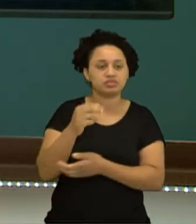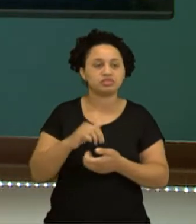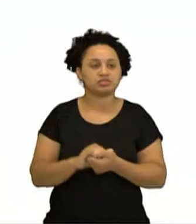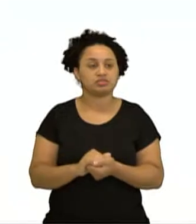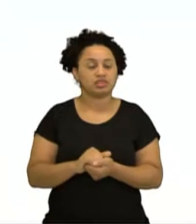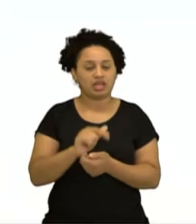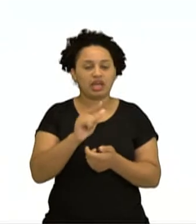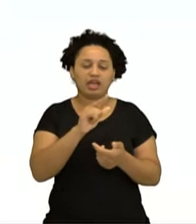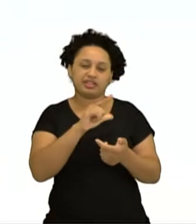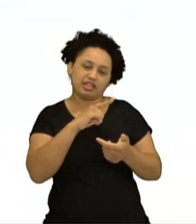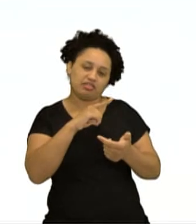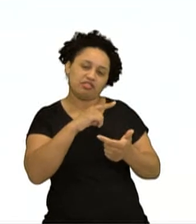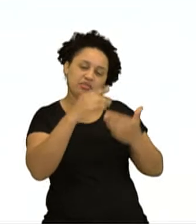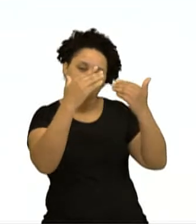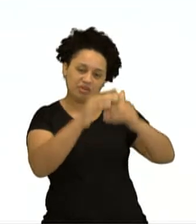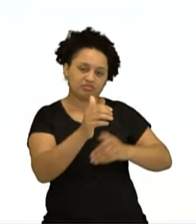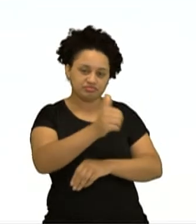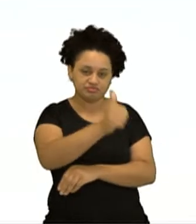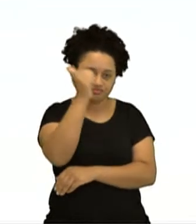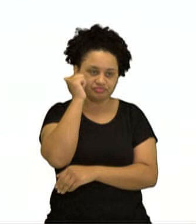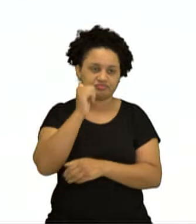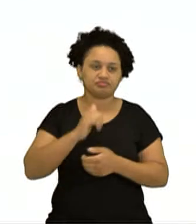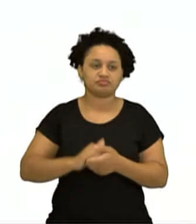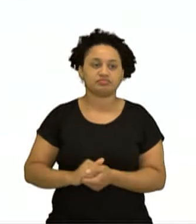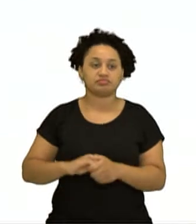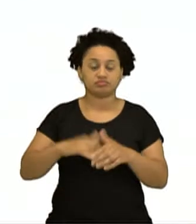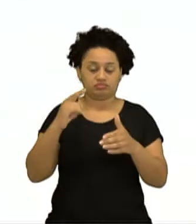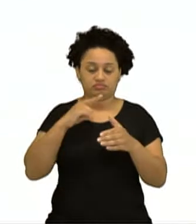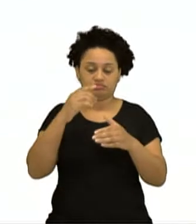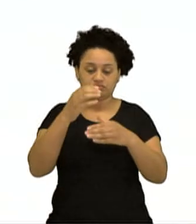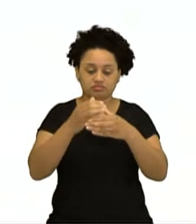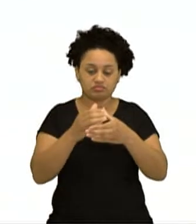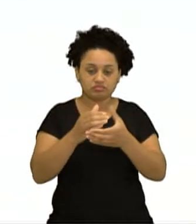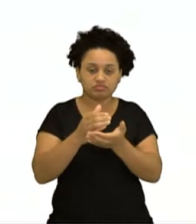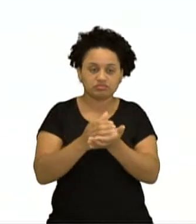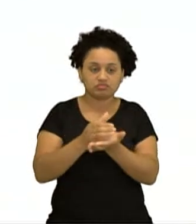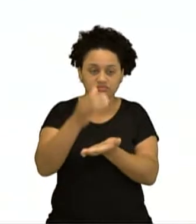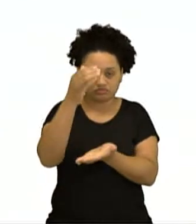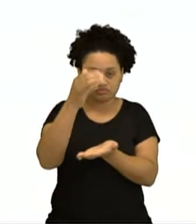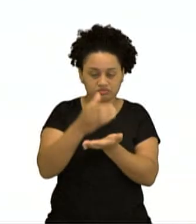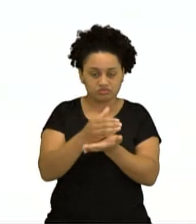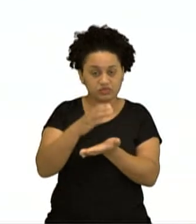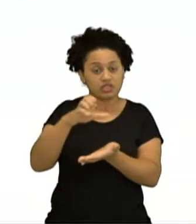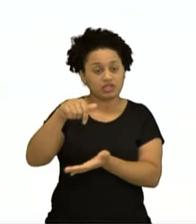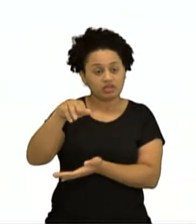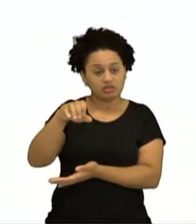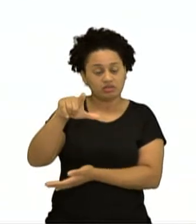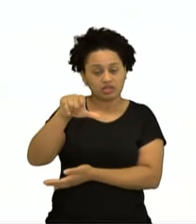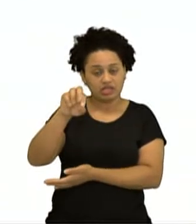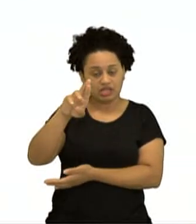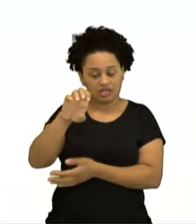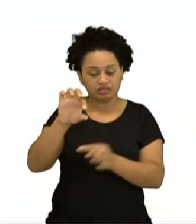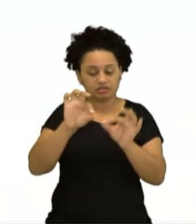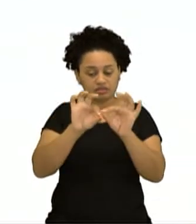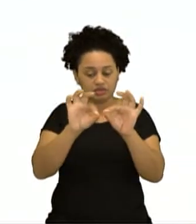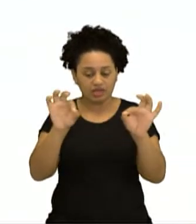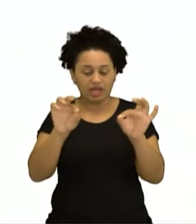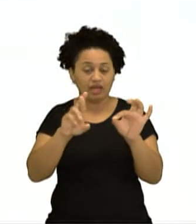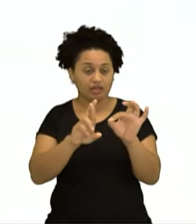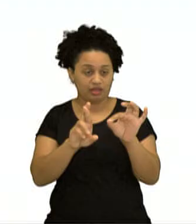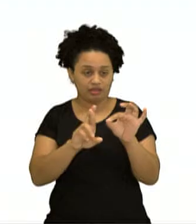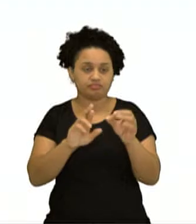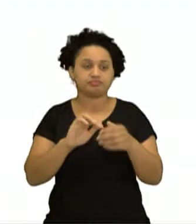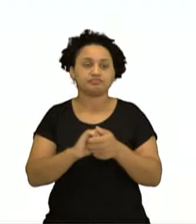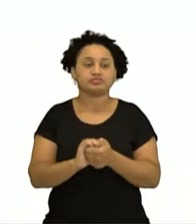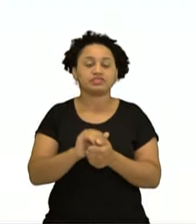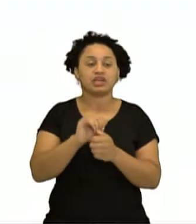a um vestibular aqui. Ó. Considere um cilindro equilátero de raio R. Os pontos A e